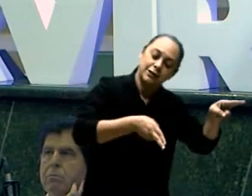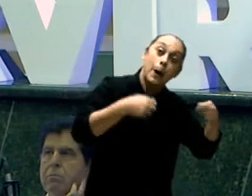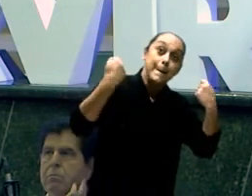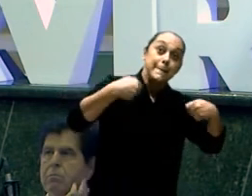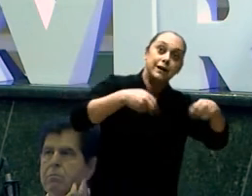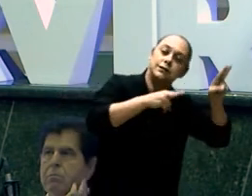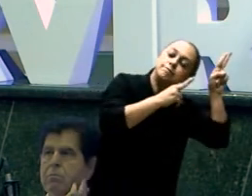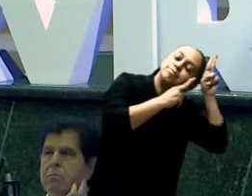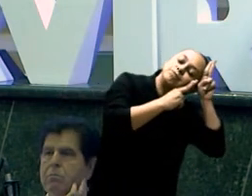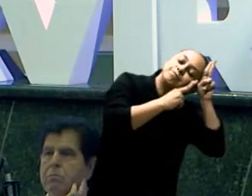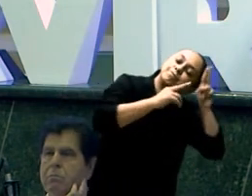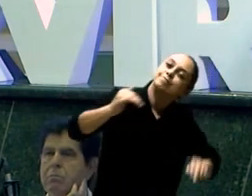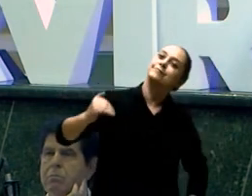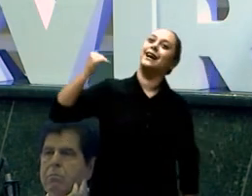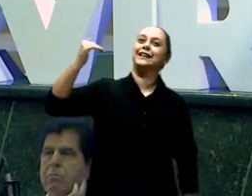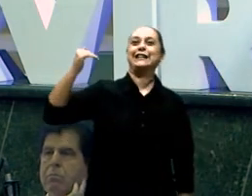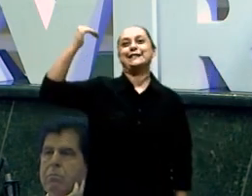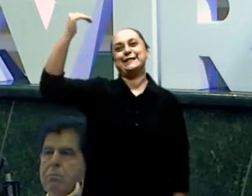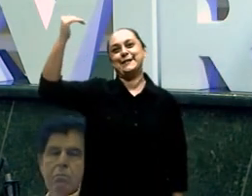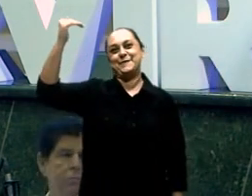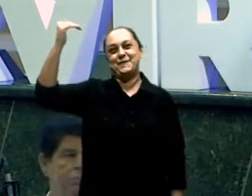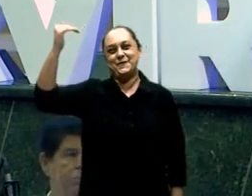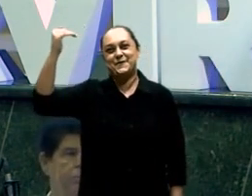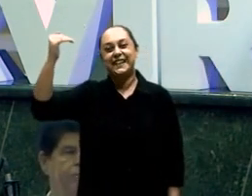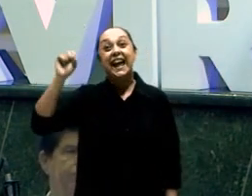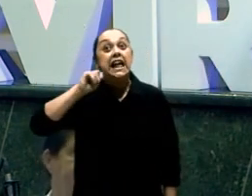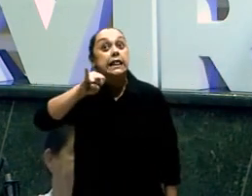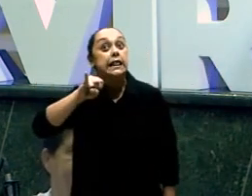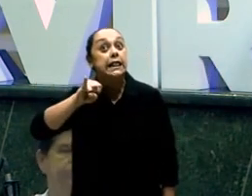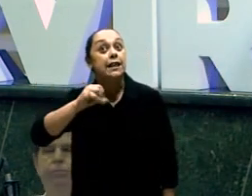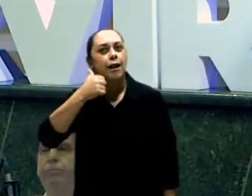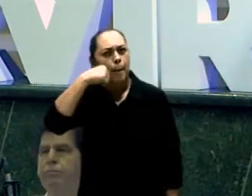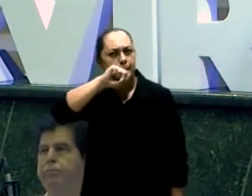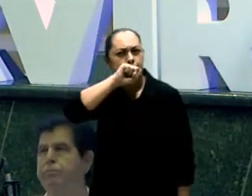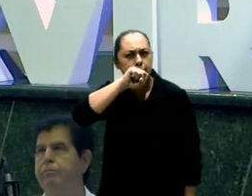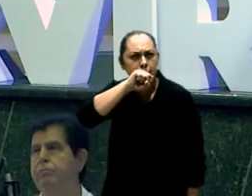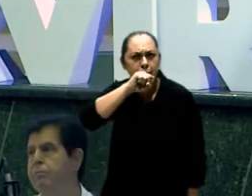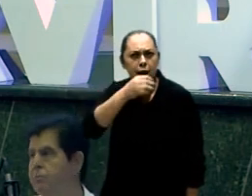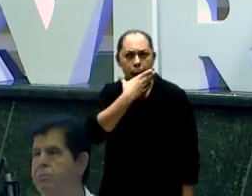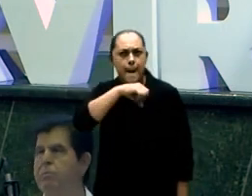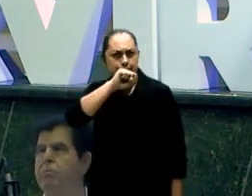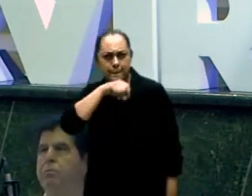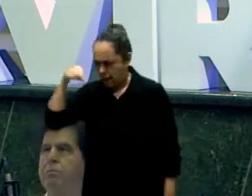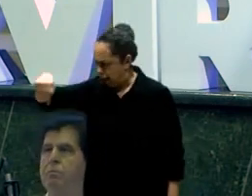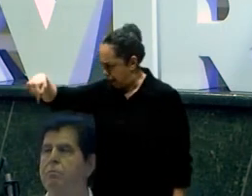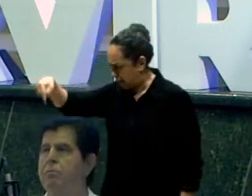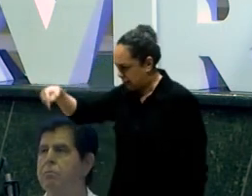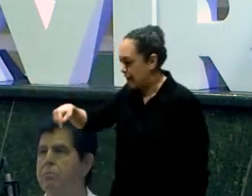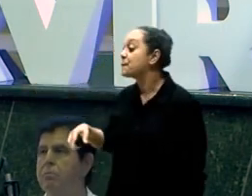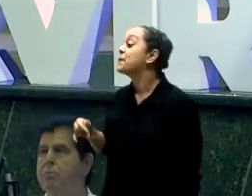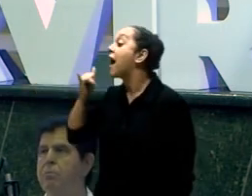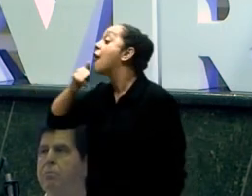Quem está com a mãe E o pai aqui Deixa eu ver Levanta a mão Dá uma olhadinha Para ele Pode ficar de pé Agora Dá uma olhadinha Para ele Falar assim Estou crescendo Vai vai vai Duvido que vocês Têm